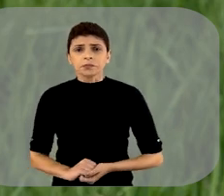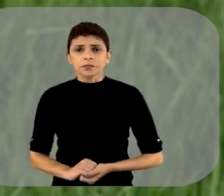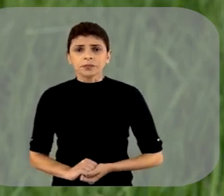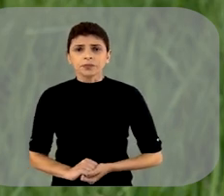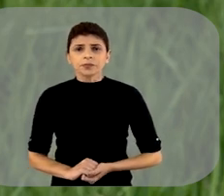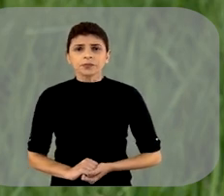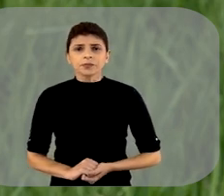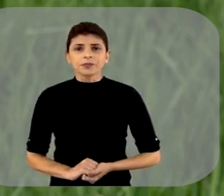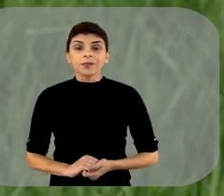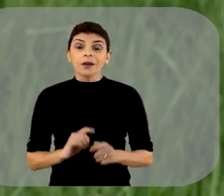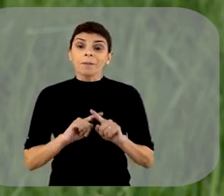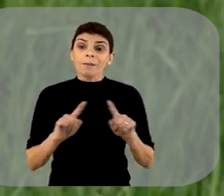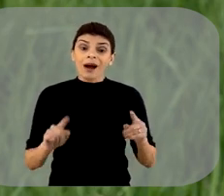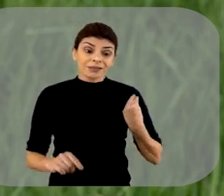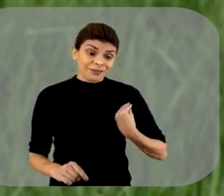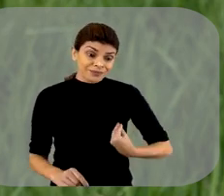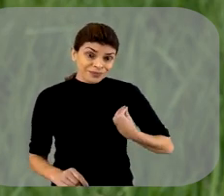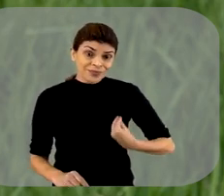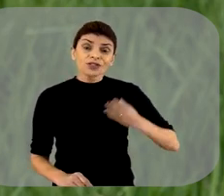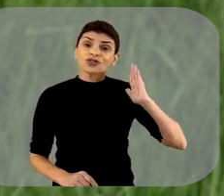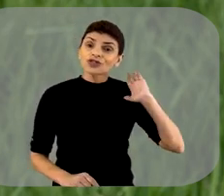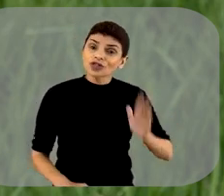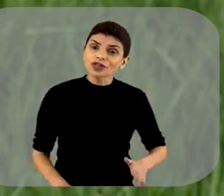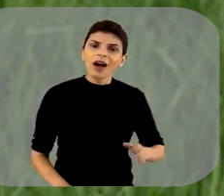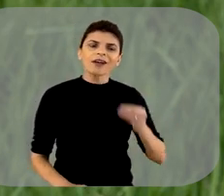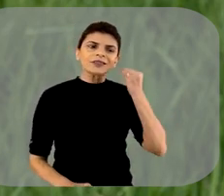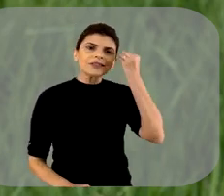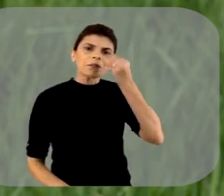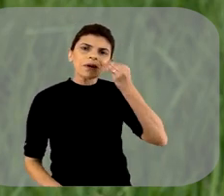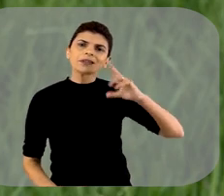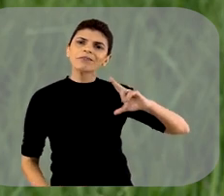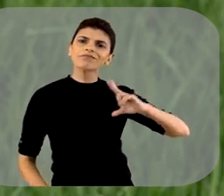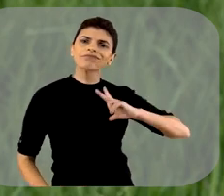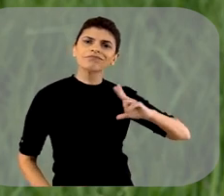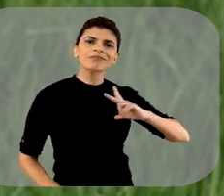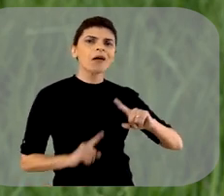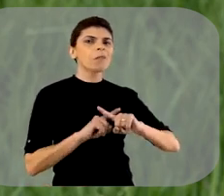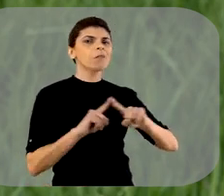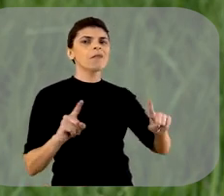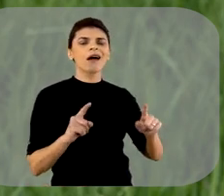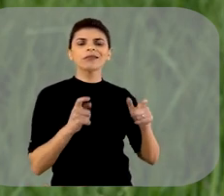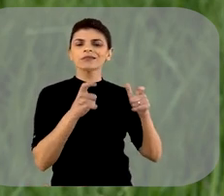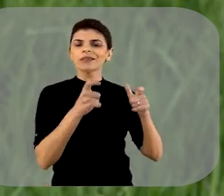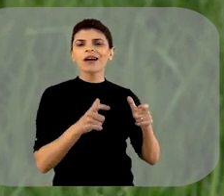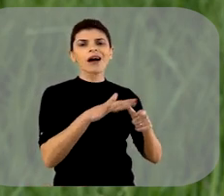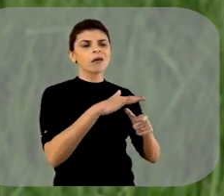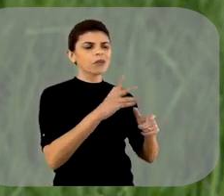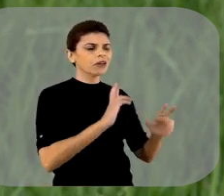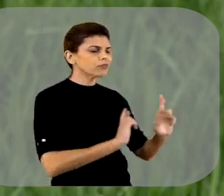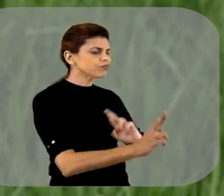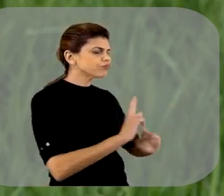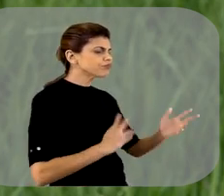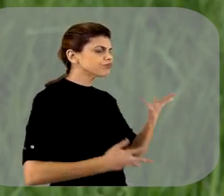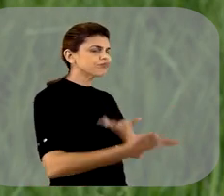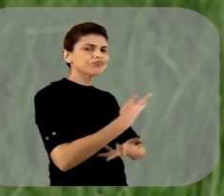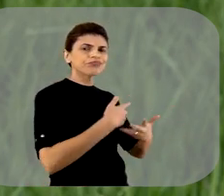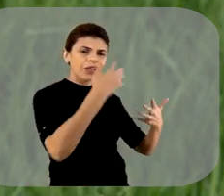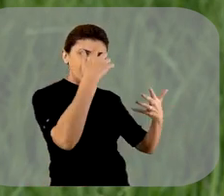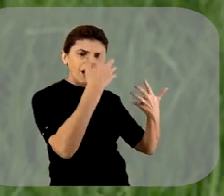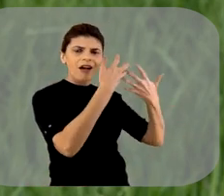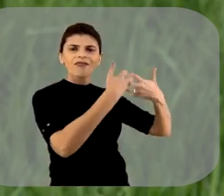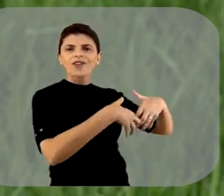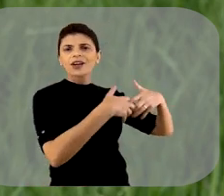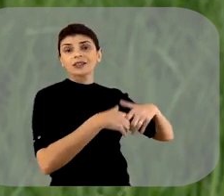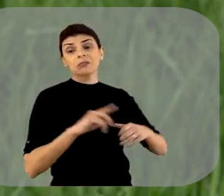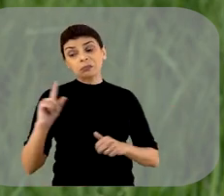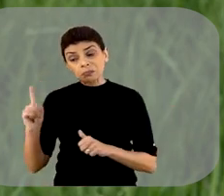Se vivenciou e tem muitas experiências particulares, né? Mas não tem um ambiente de reflexão. Penso que, no primeiro